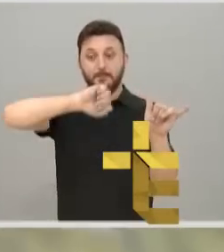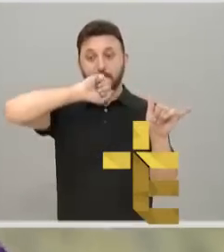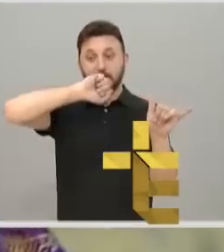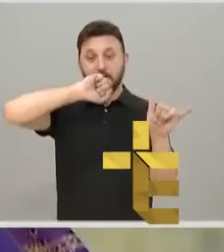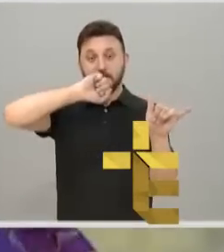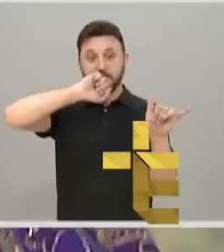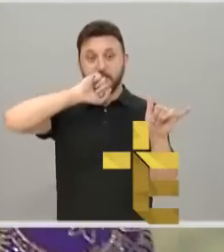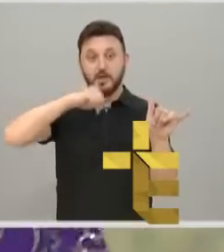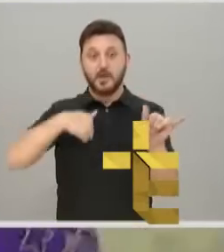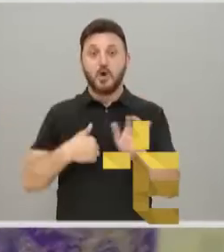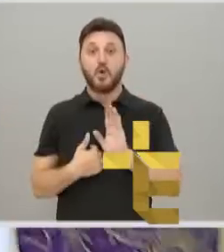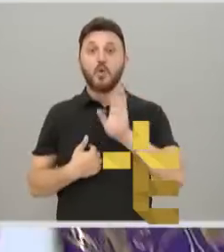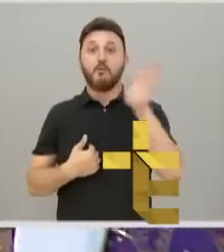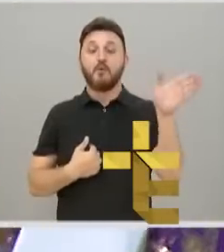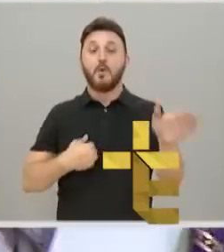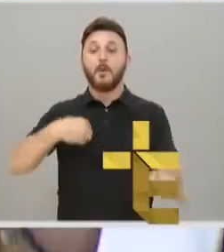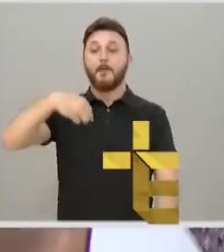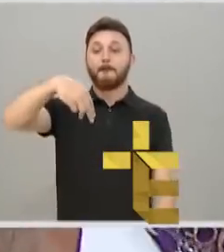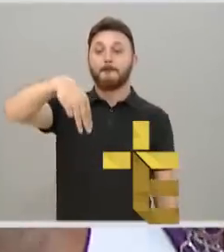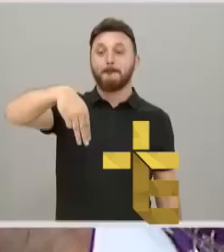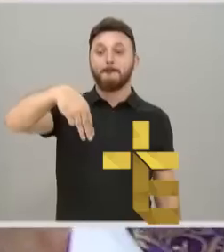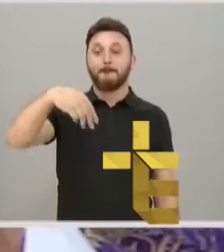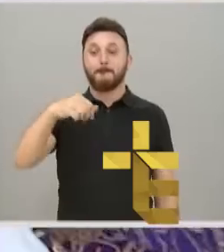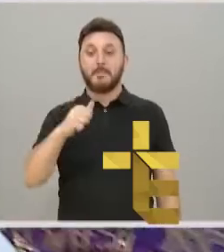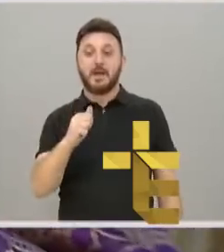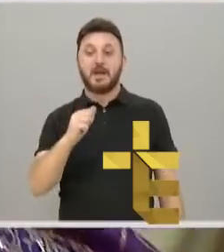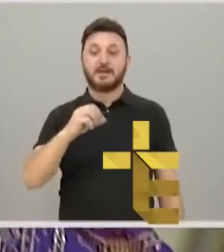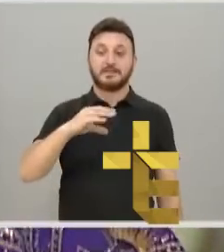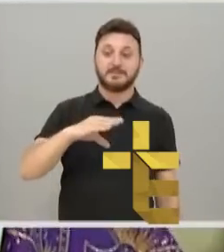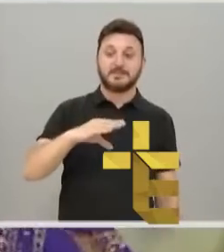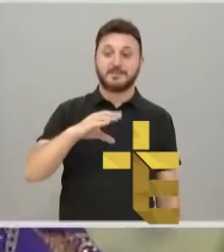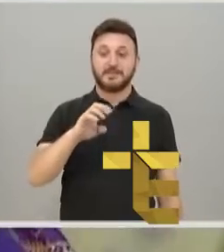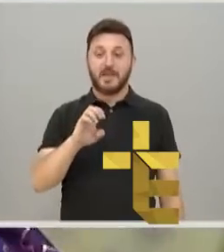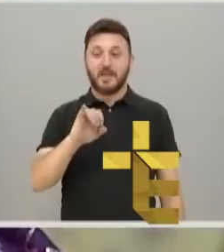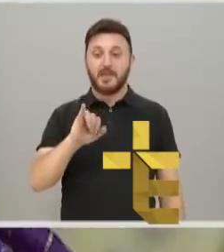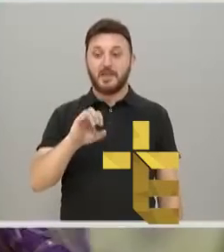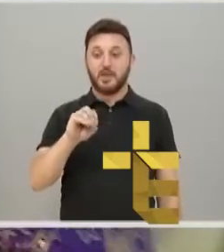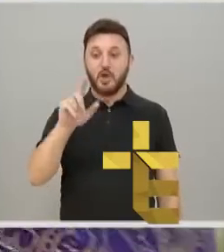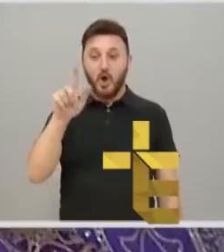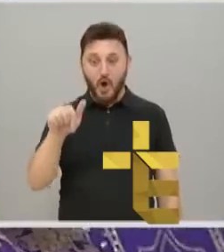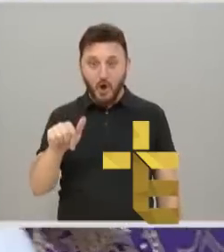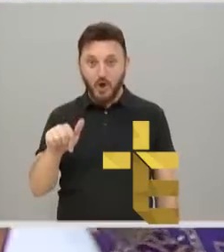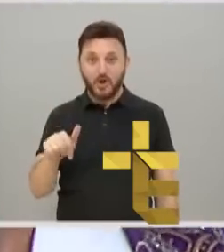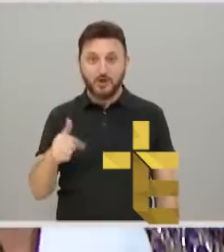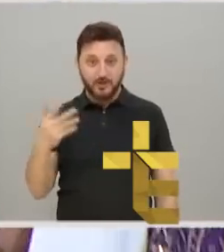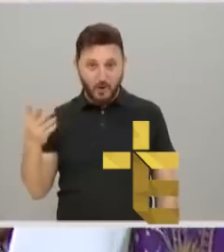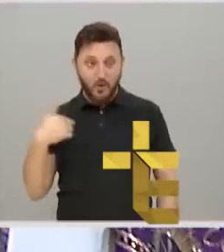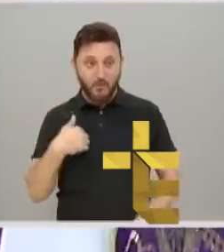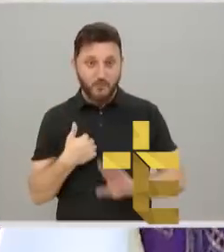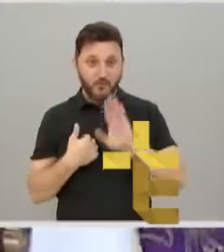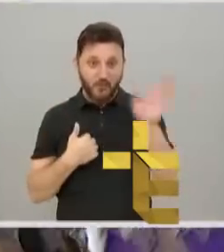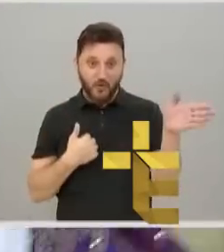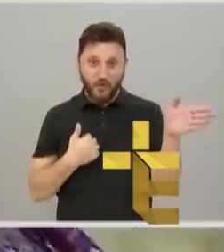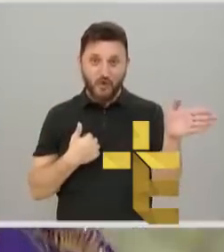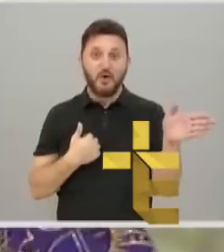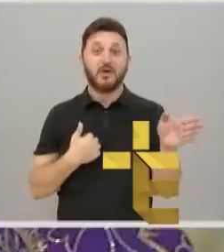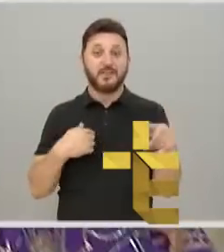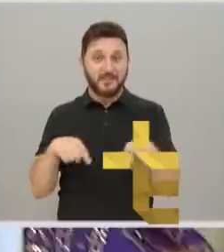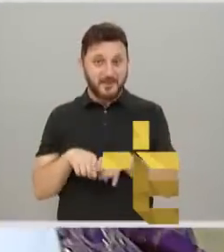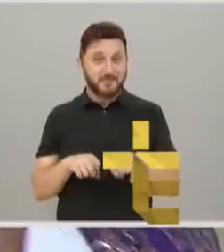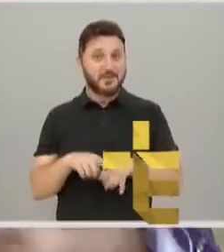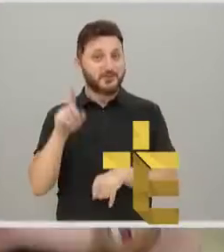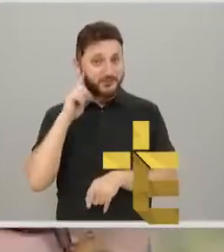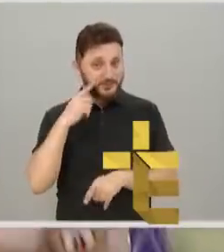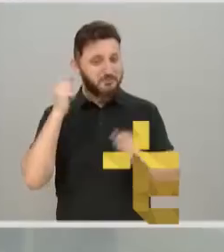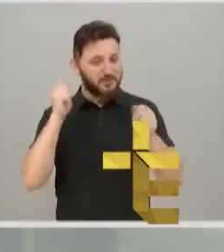estar em Maceió, Dom Muniz, falei para o telefone, vou estar lá fazendo o lançamento, não puseram aqui no meu aviso. Dia